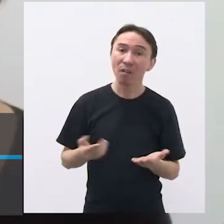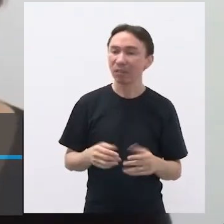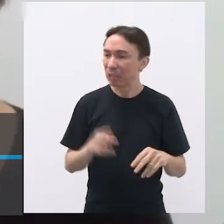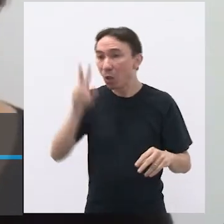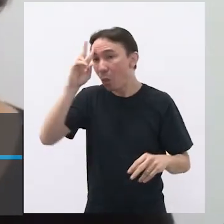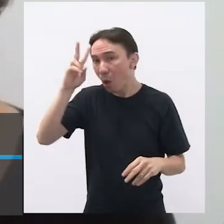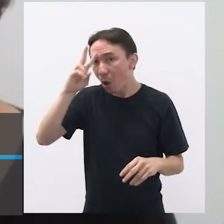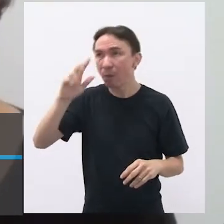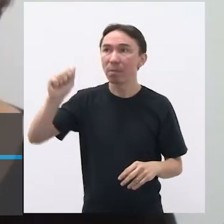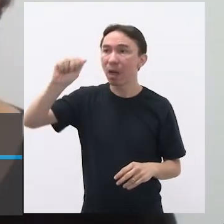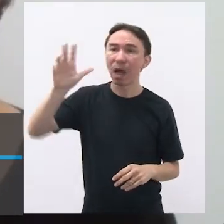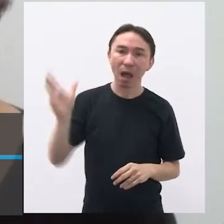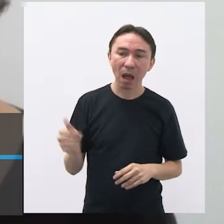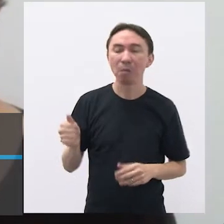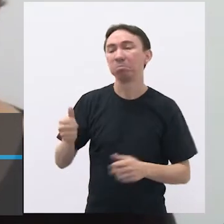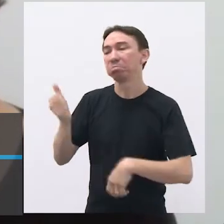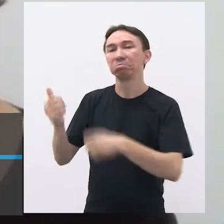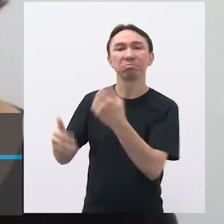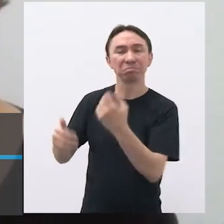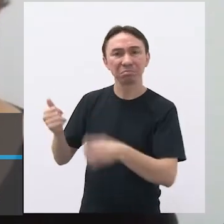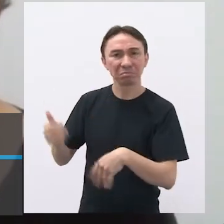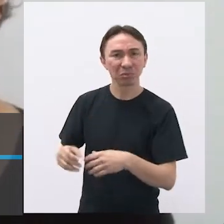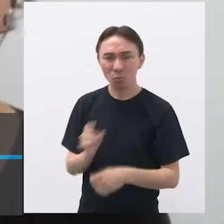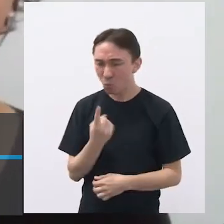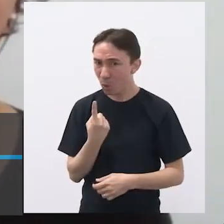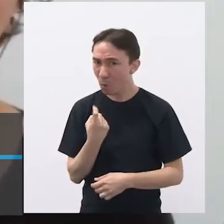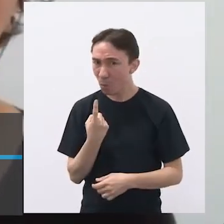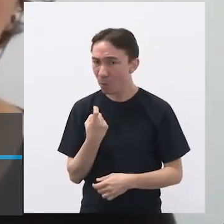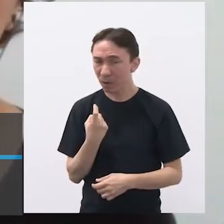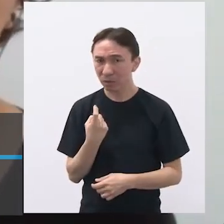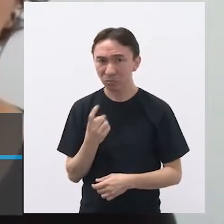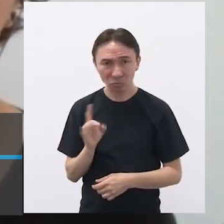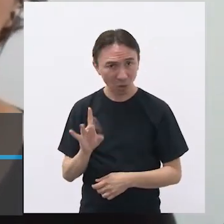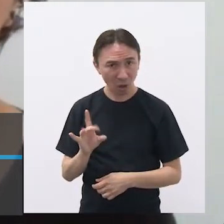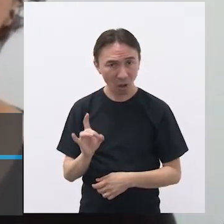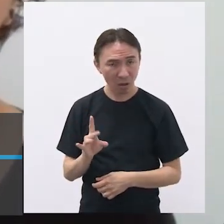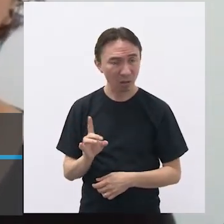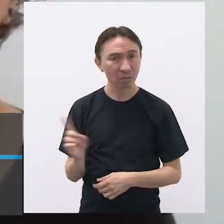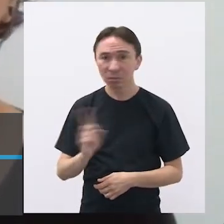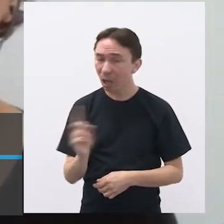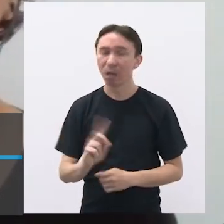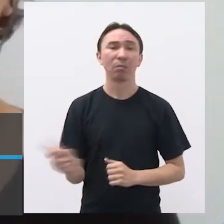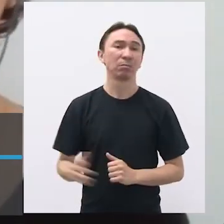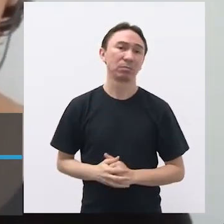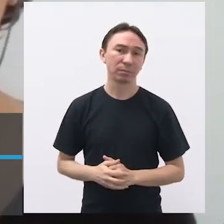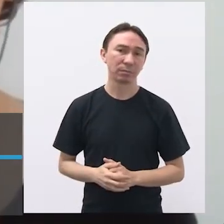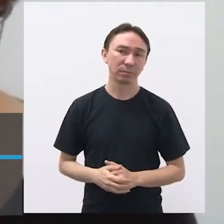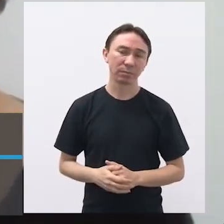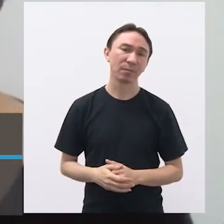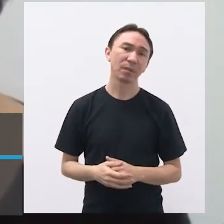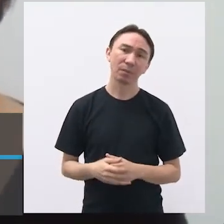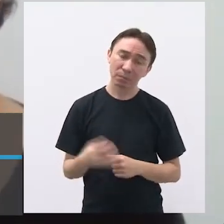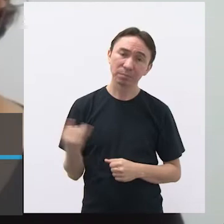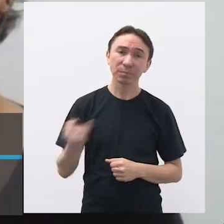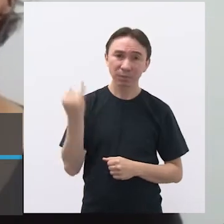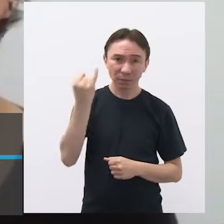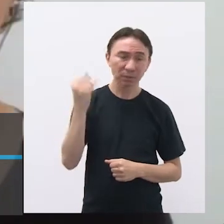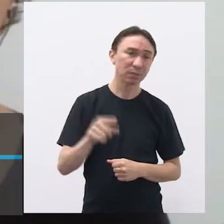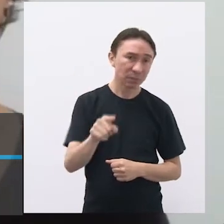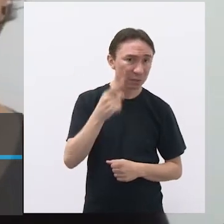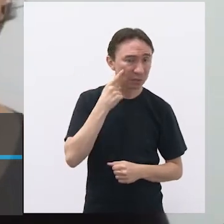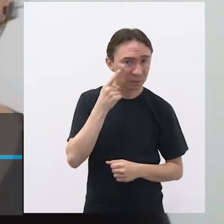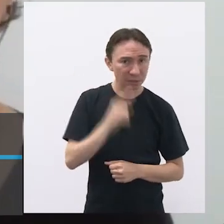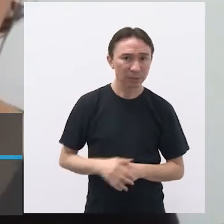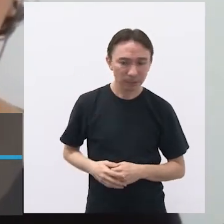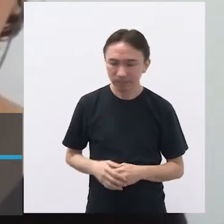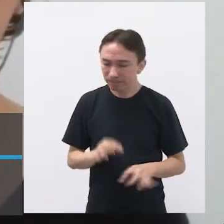não. O objetivo é que isso seja aí um norteador do seu planejamento de